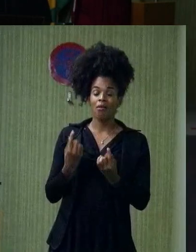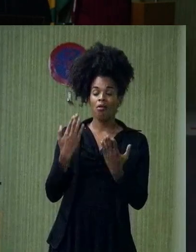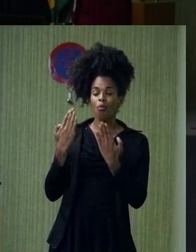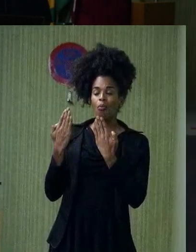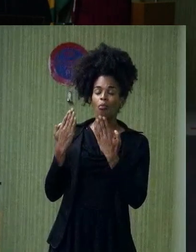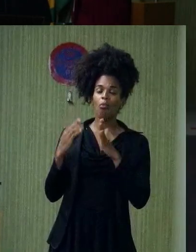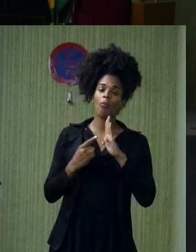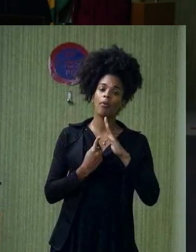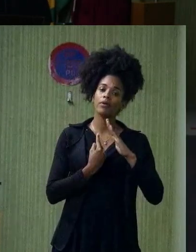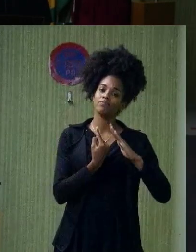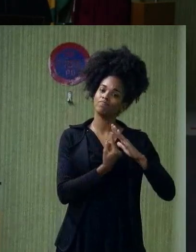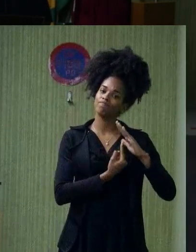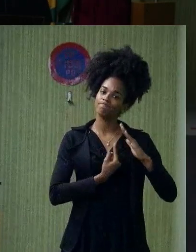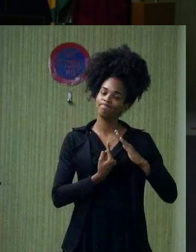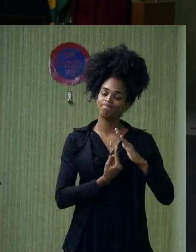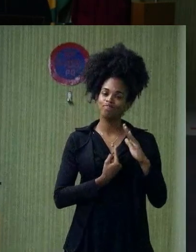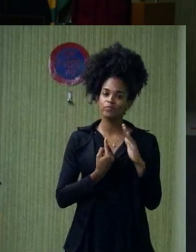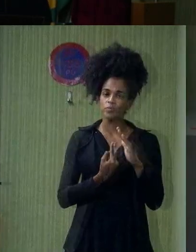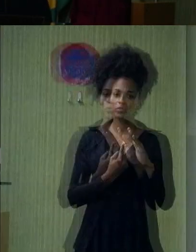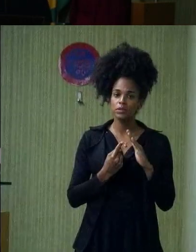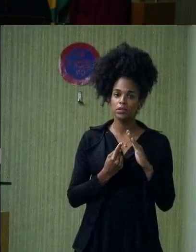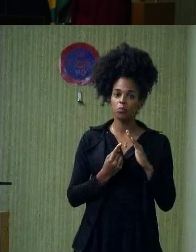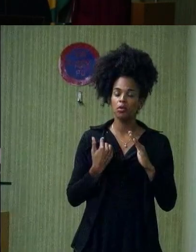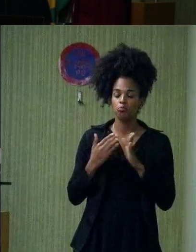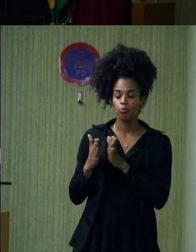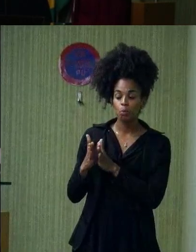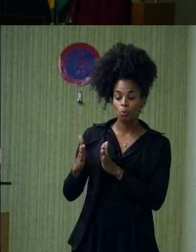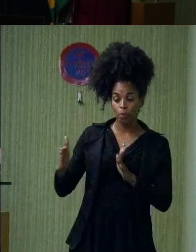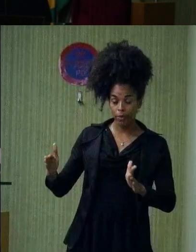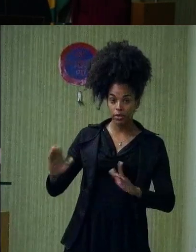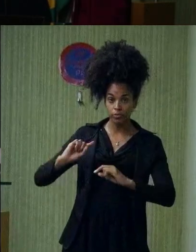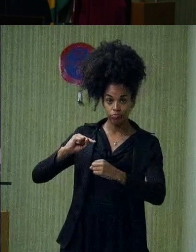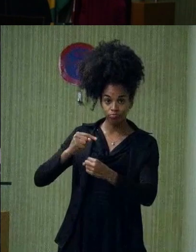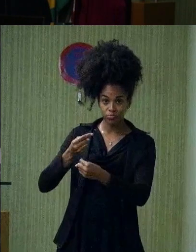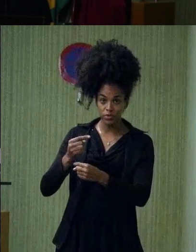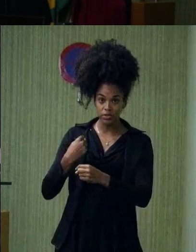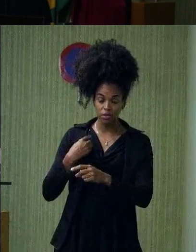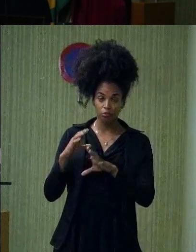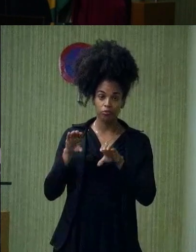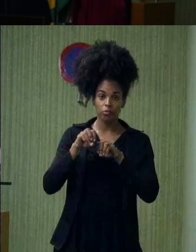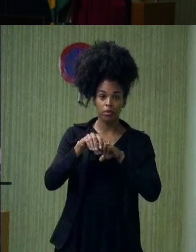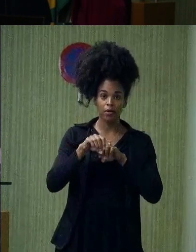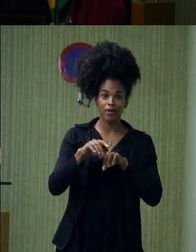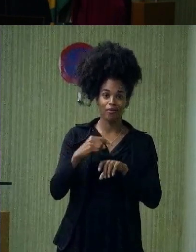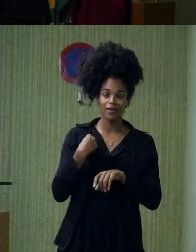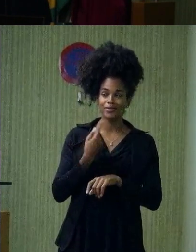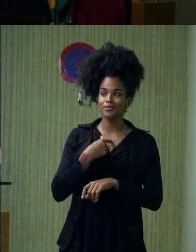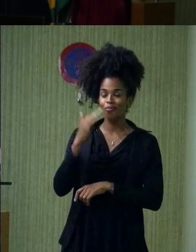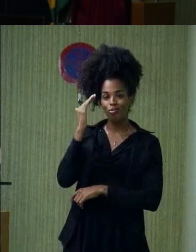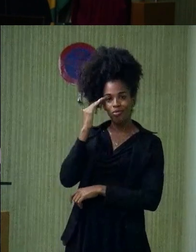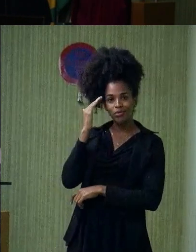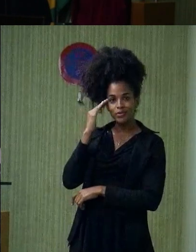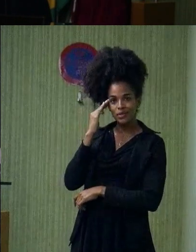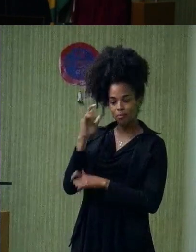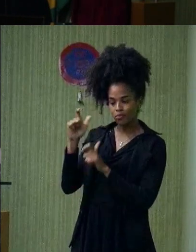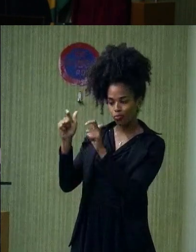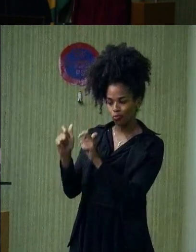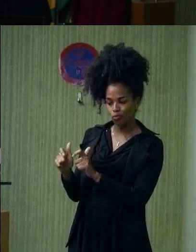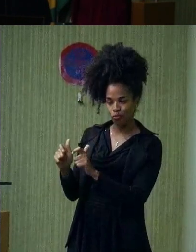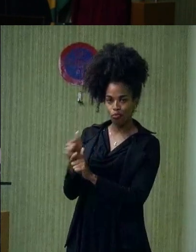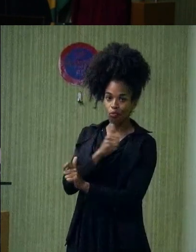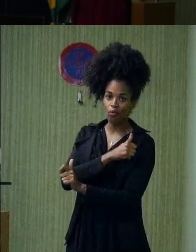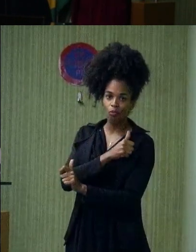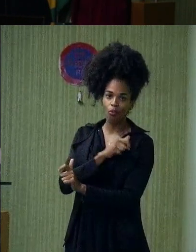já tivemos um grande desafio pra educação Esse é muito maior porque nós sabíamos onde os alunos estavam na pandemia Todos